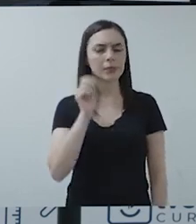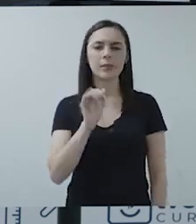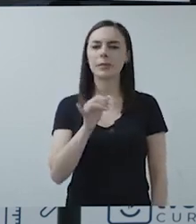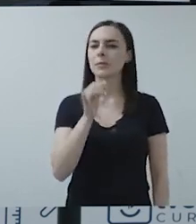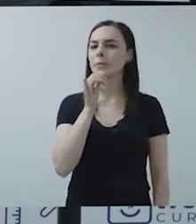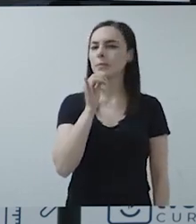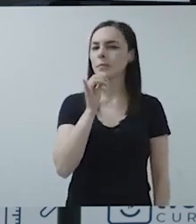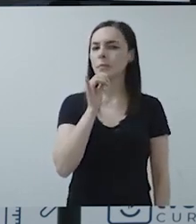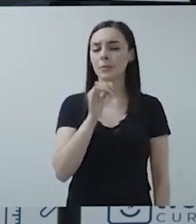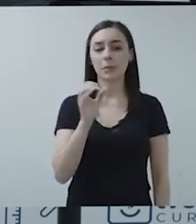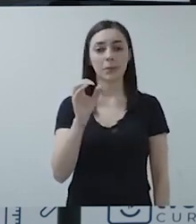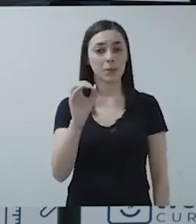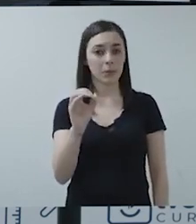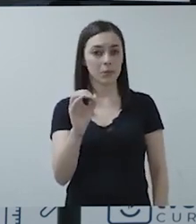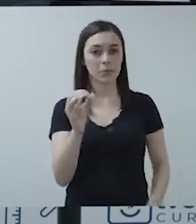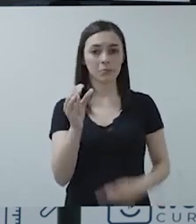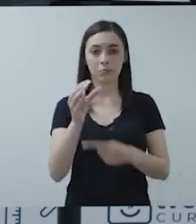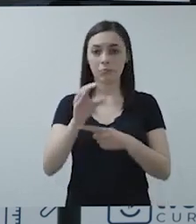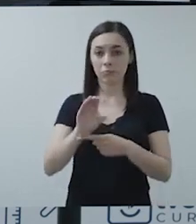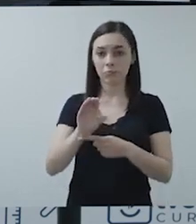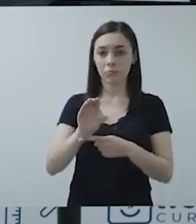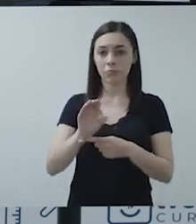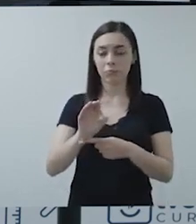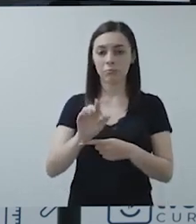a letra O, ficaria